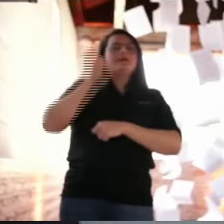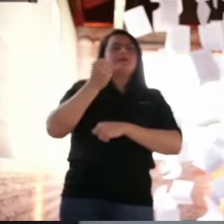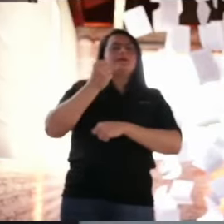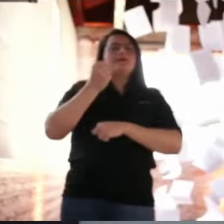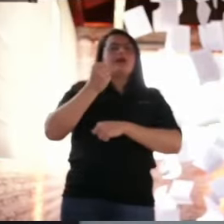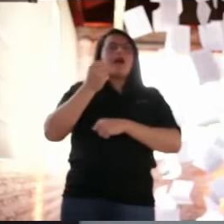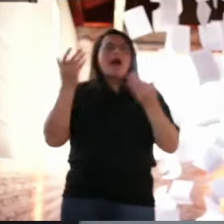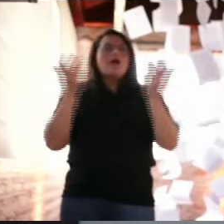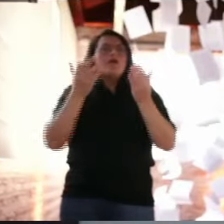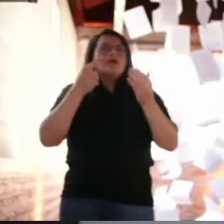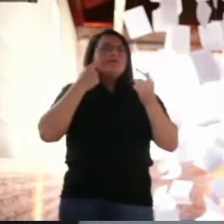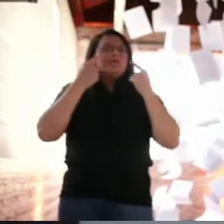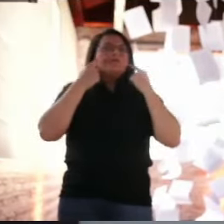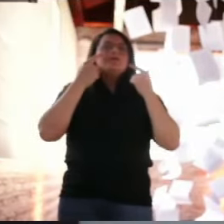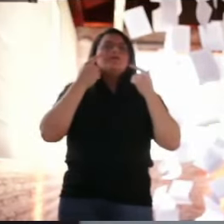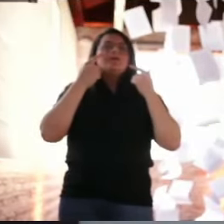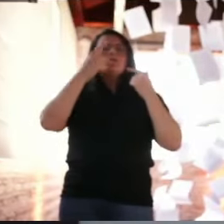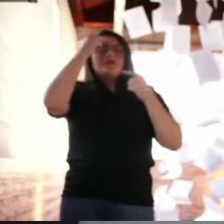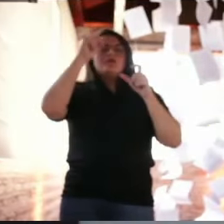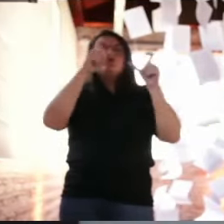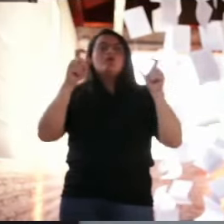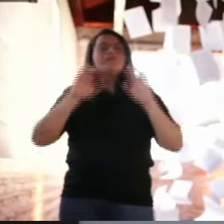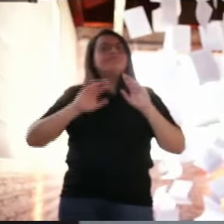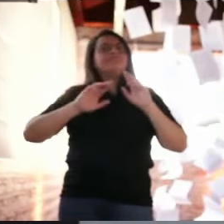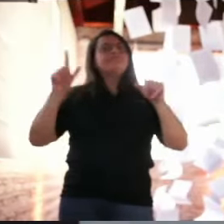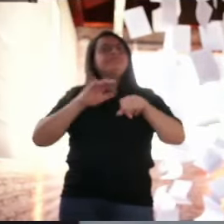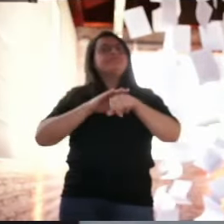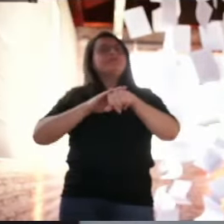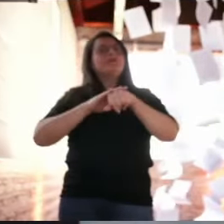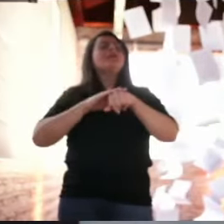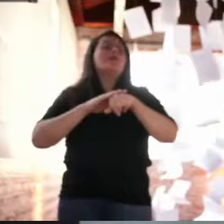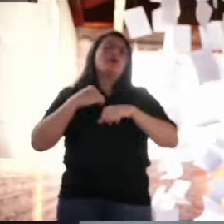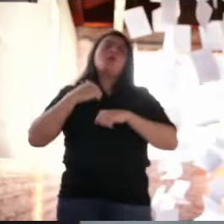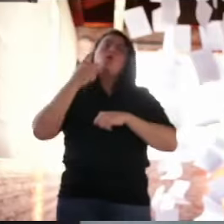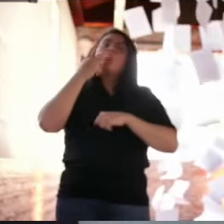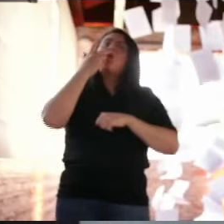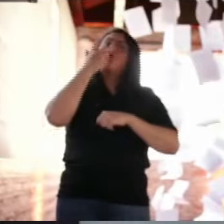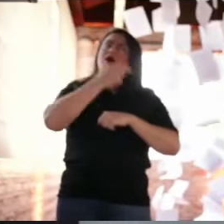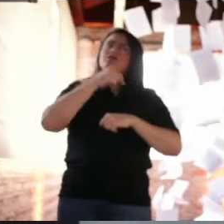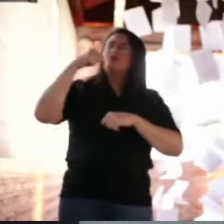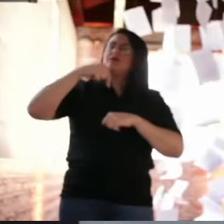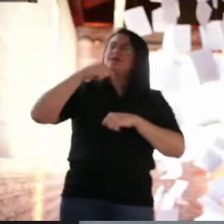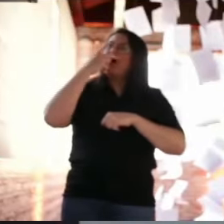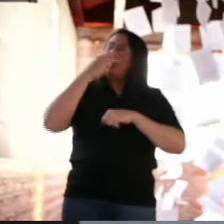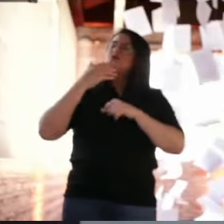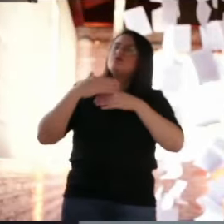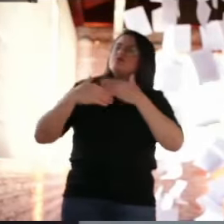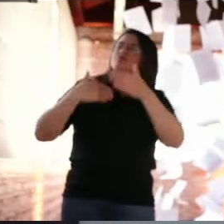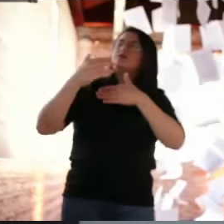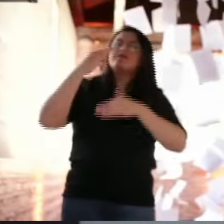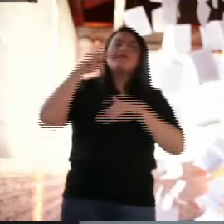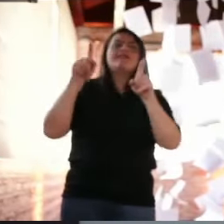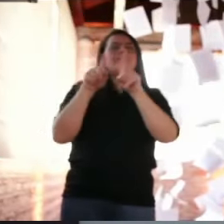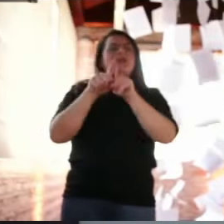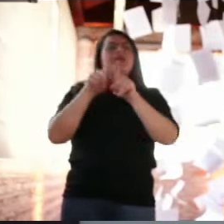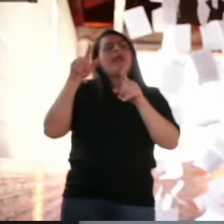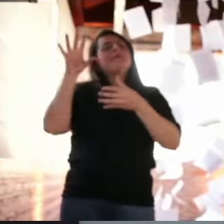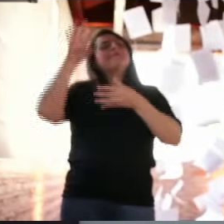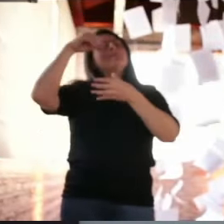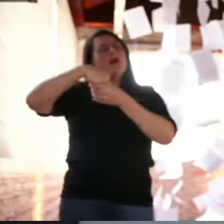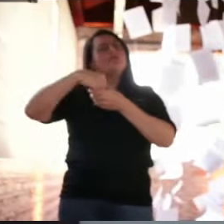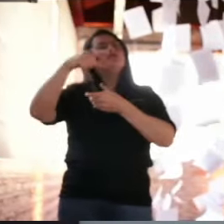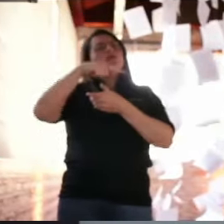vez mais a gente vai vendo também pessoas não brancas nas plateias eu acho que com o tempo a gente vai ver aqui também faz parte faz